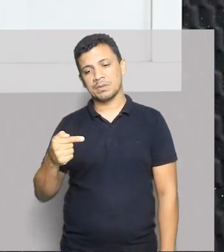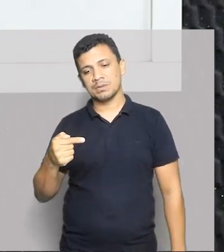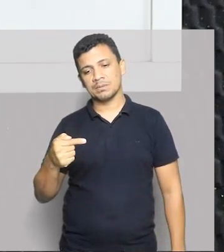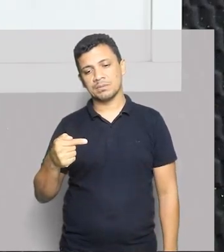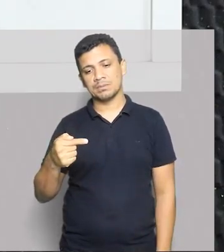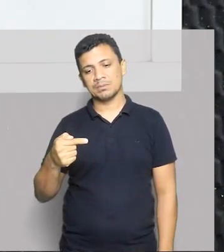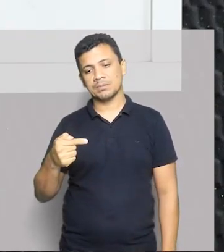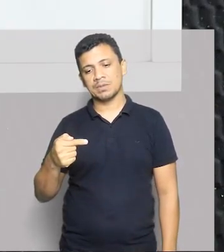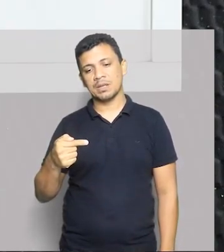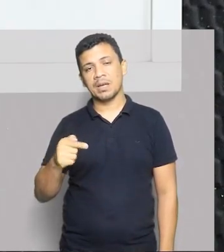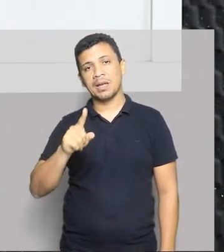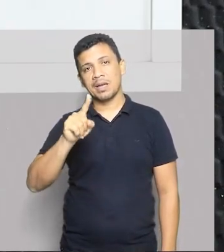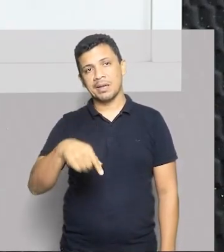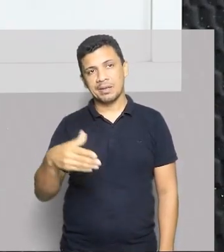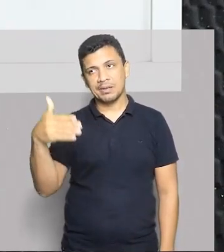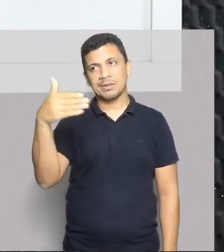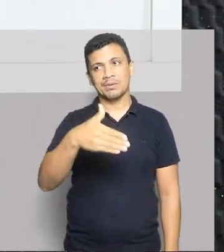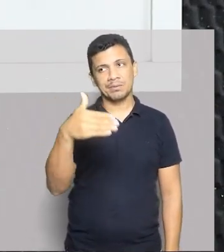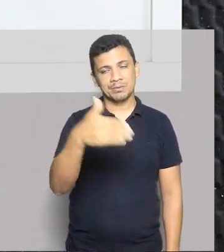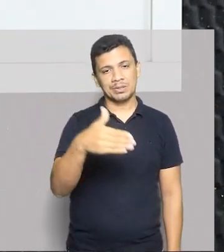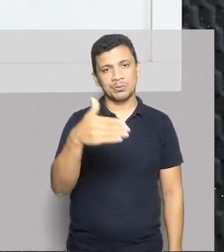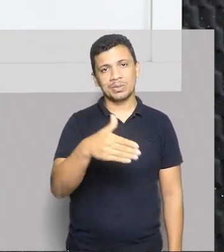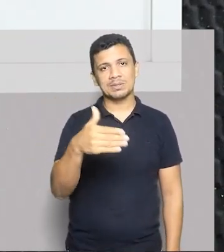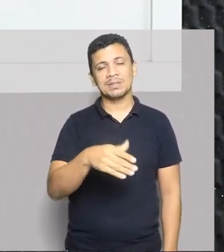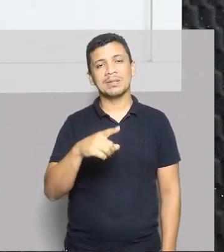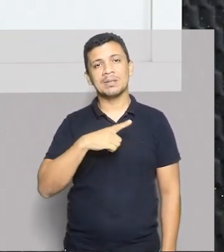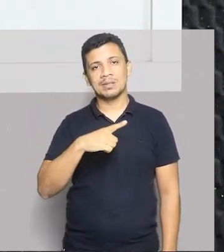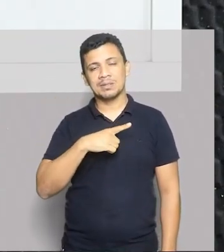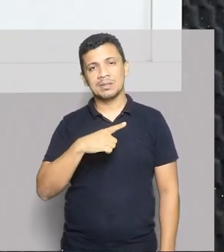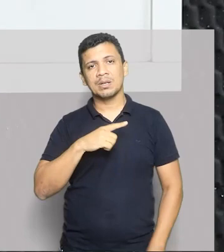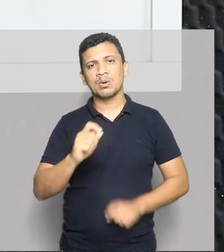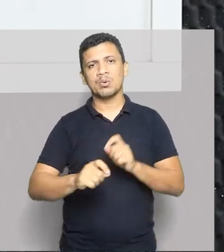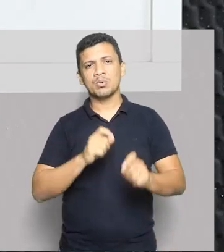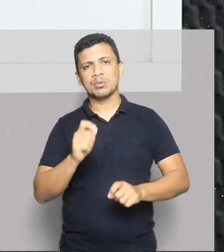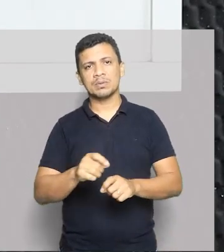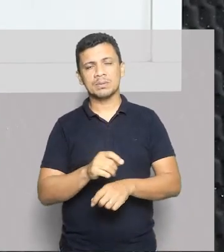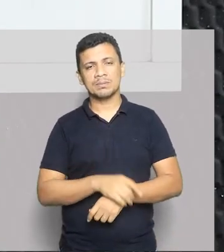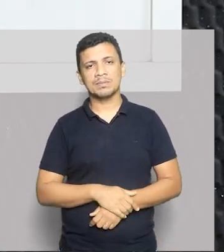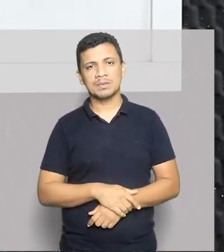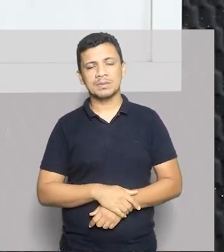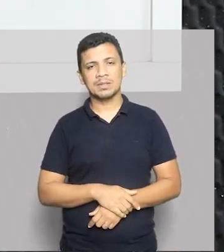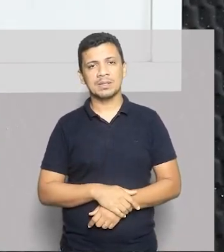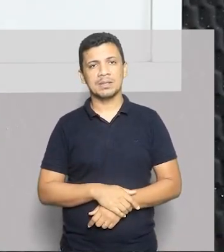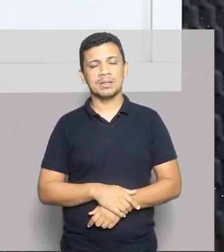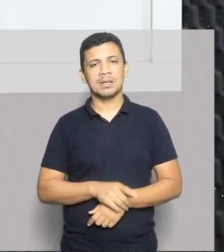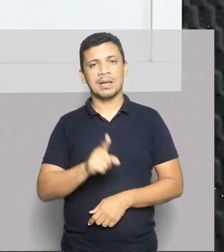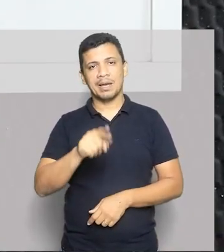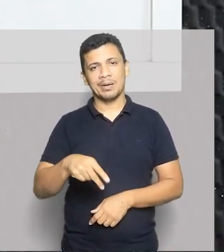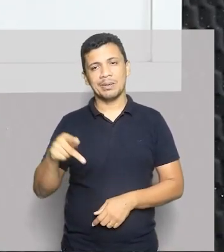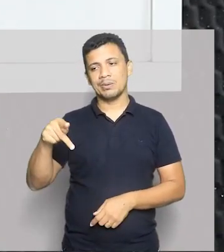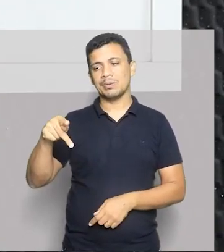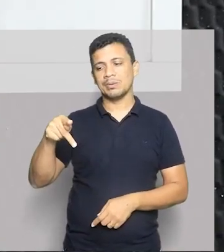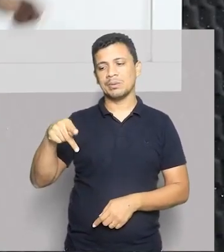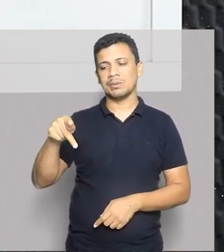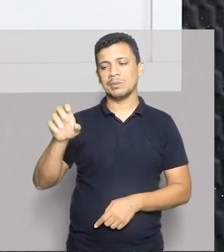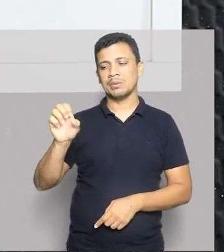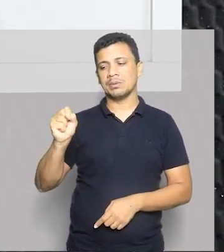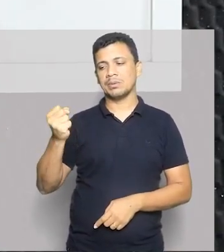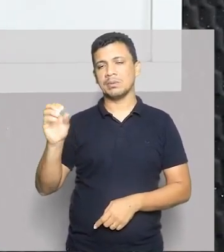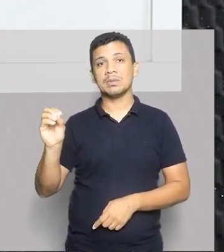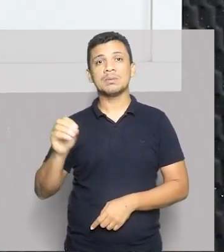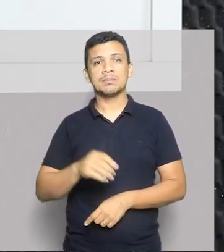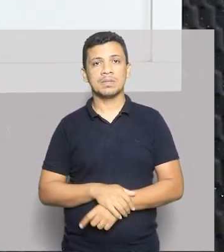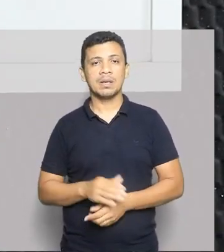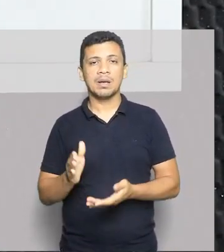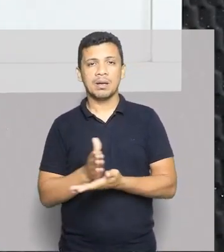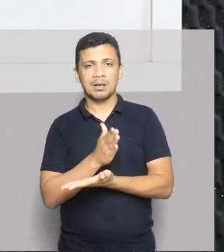27, que são as frequências, no caso, essas frequências funcionando como peso. Tá?